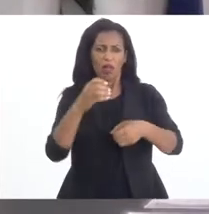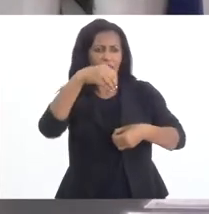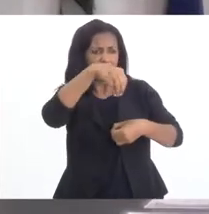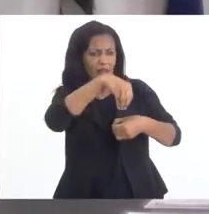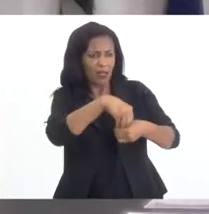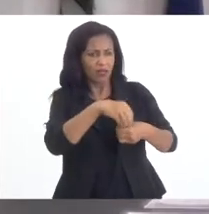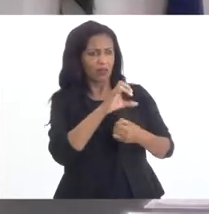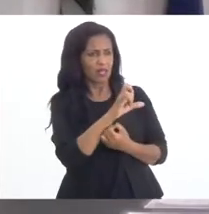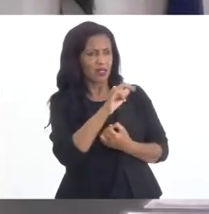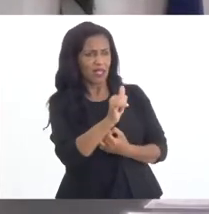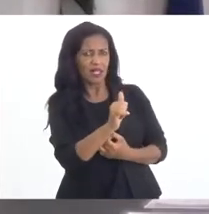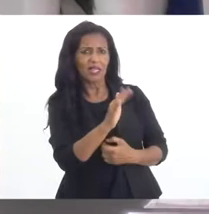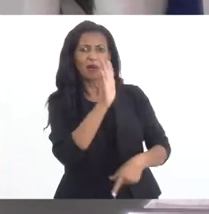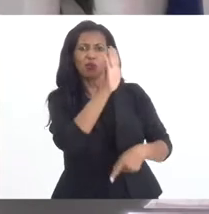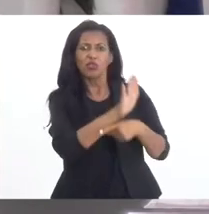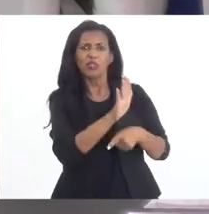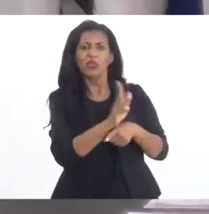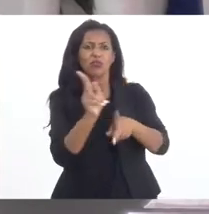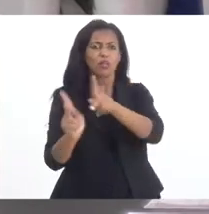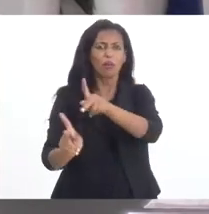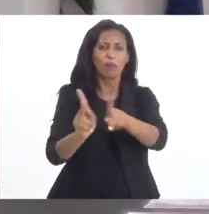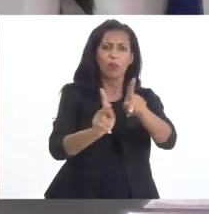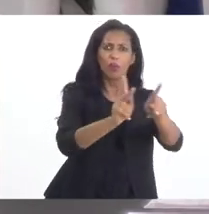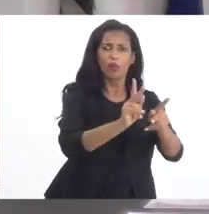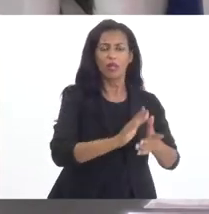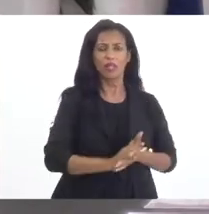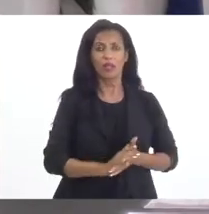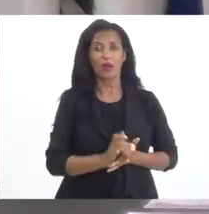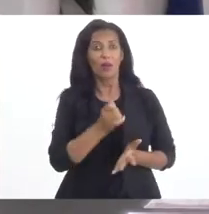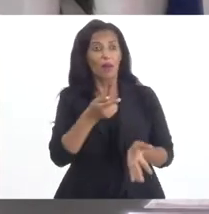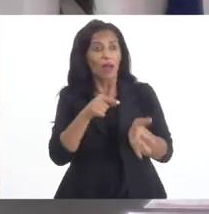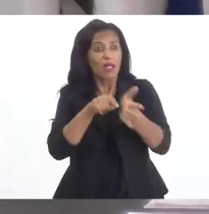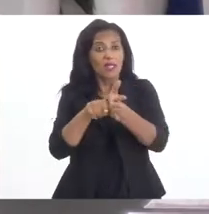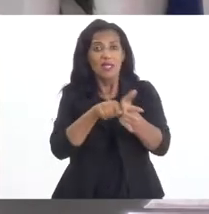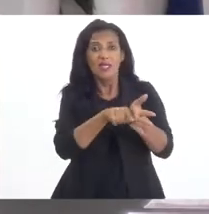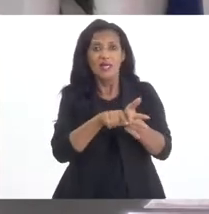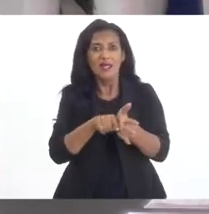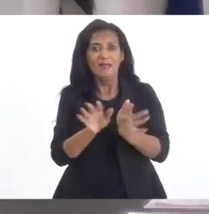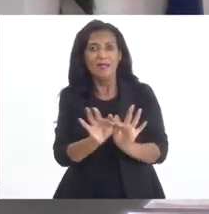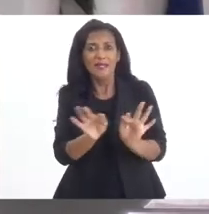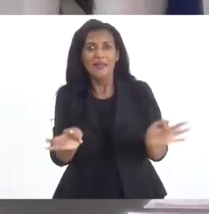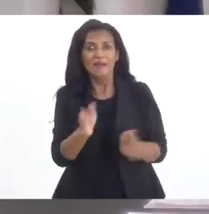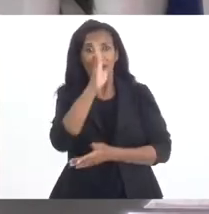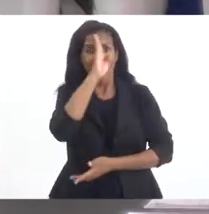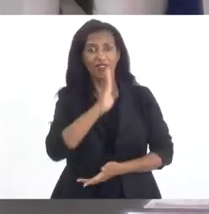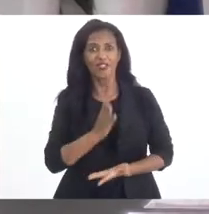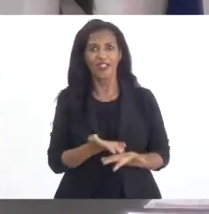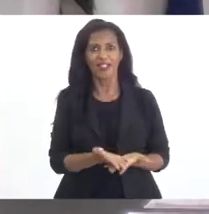estar fazendo atendimento na população para exames clínicos gratuitos.